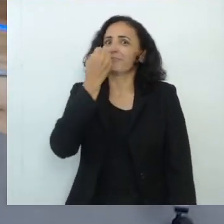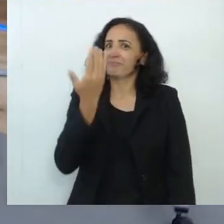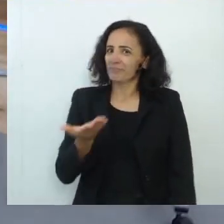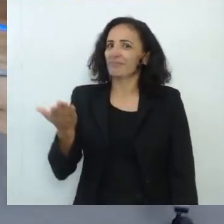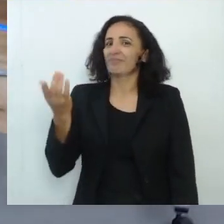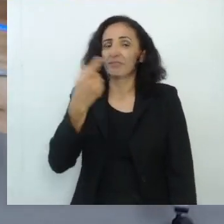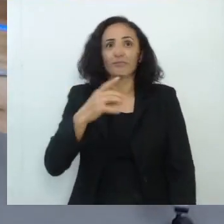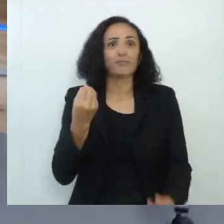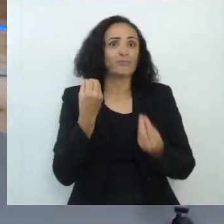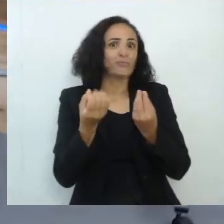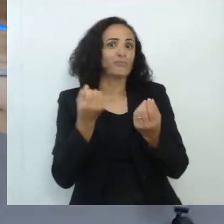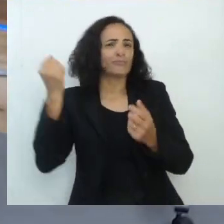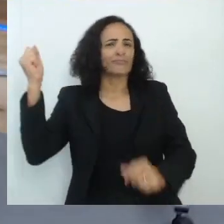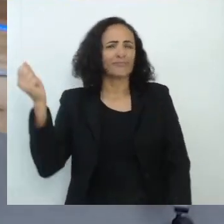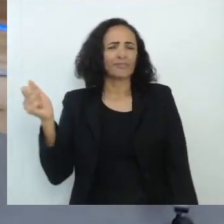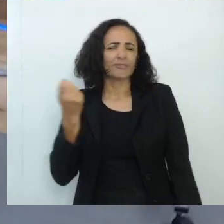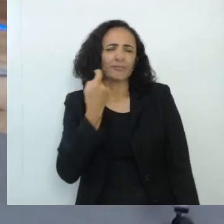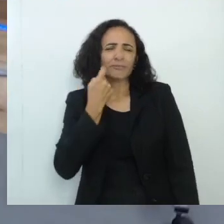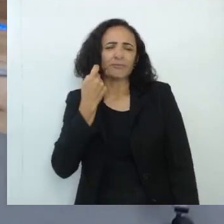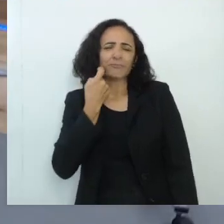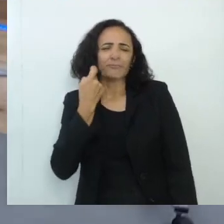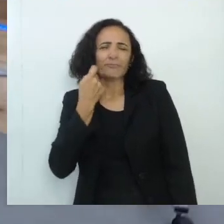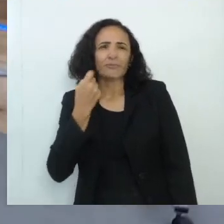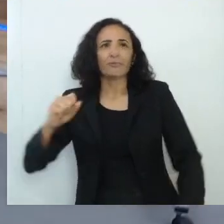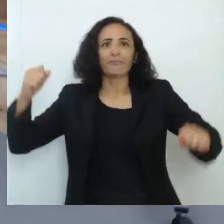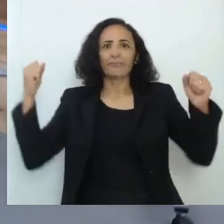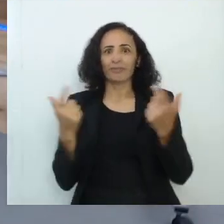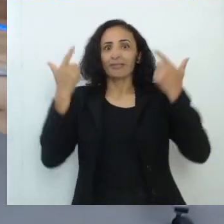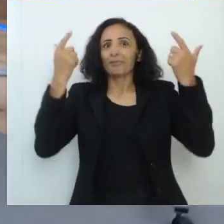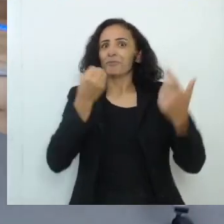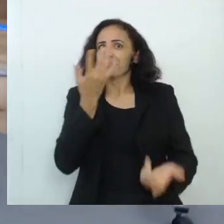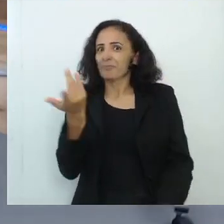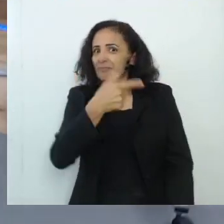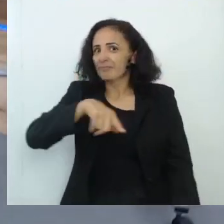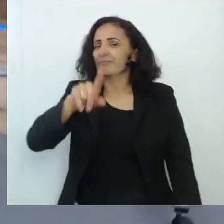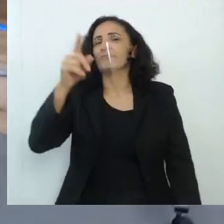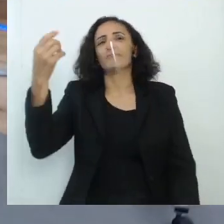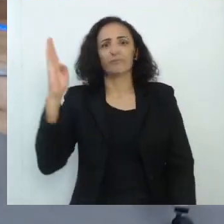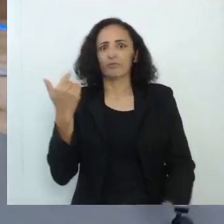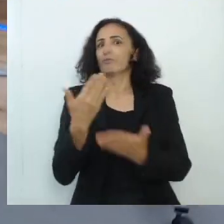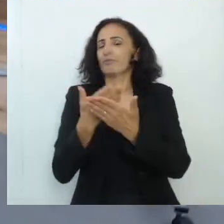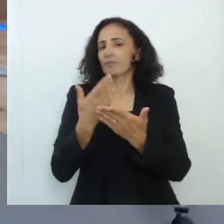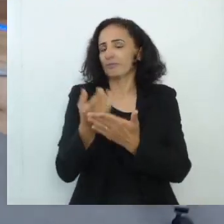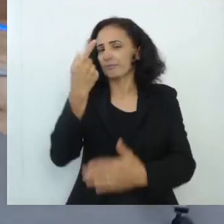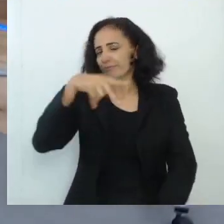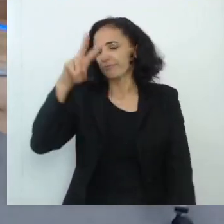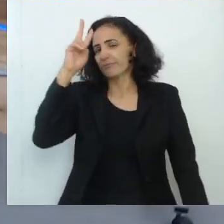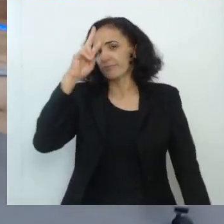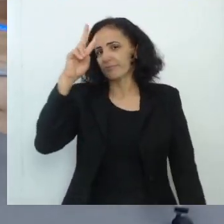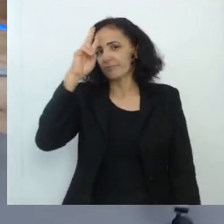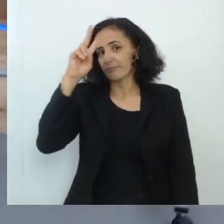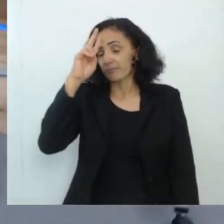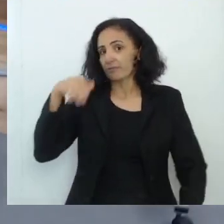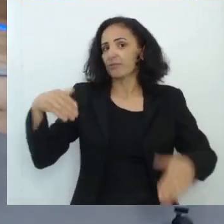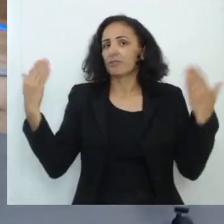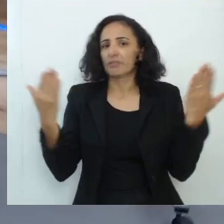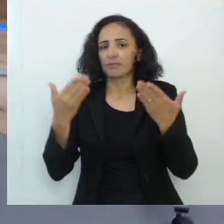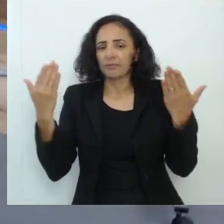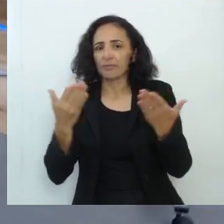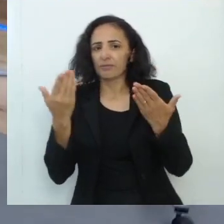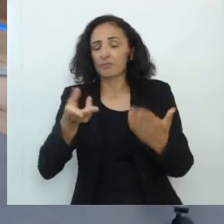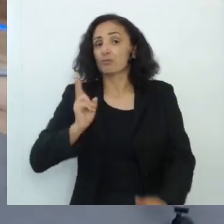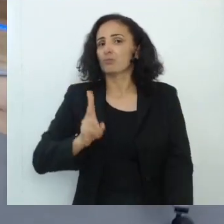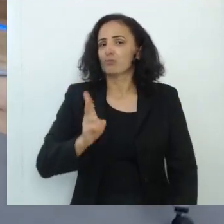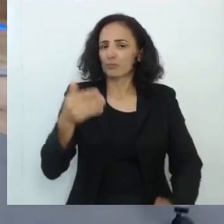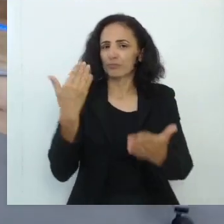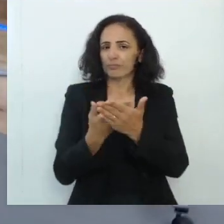fechar a semana com chave de ouro do segundo ano do EducaPE, a gente tem Biologia, tá? Lembrando que hoje a gente vai continuar a